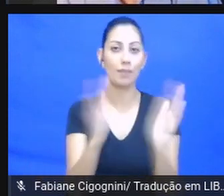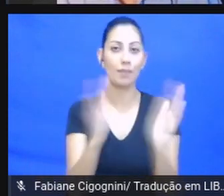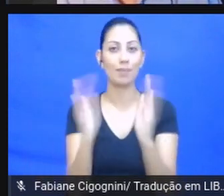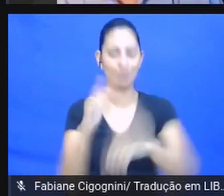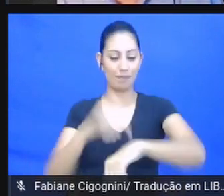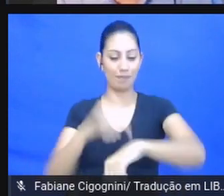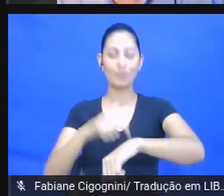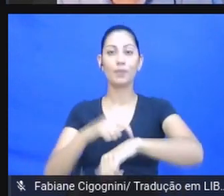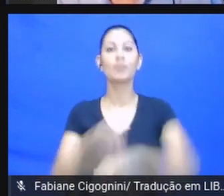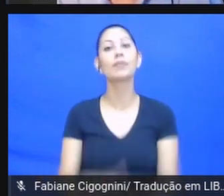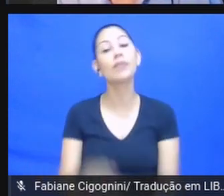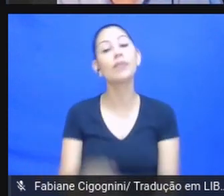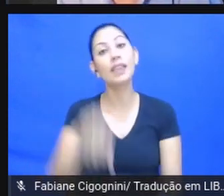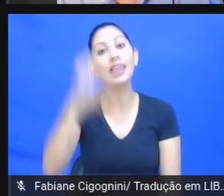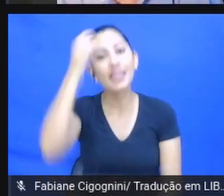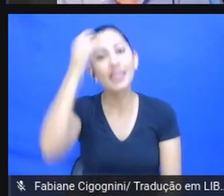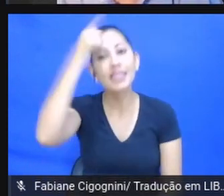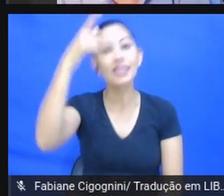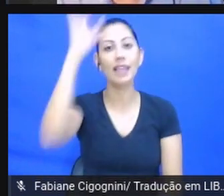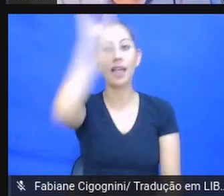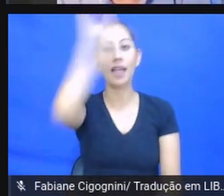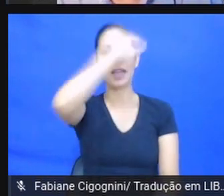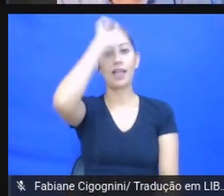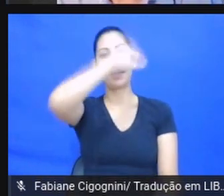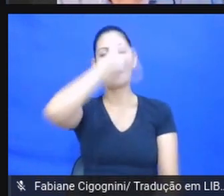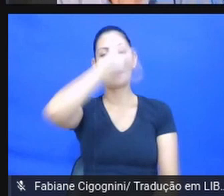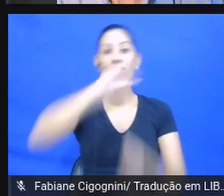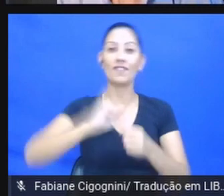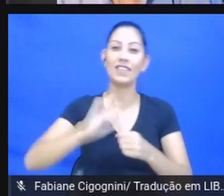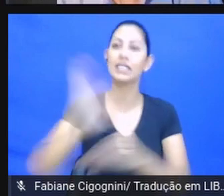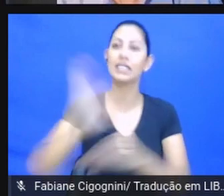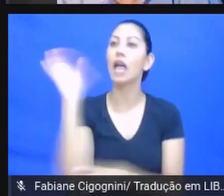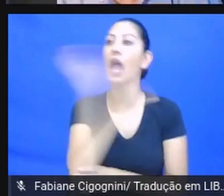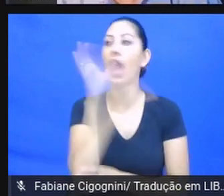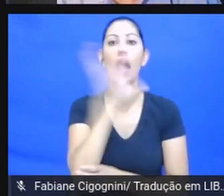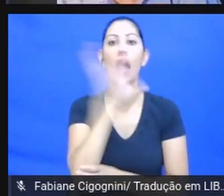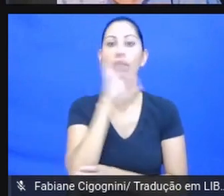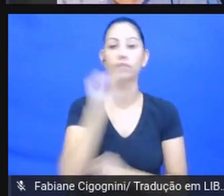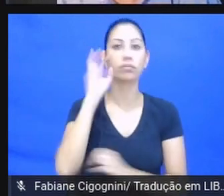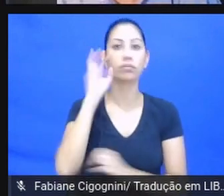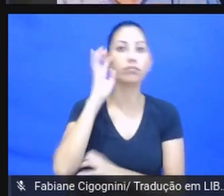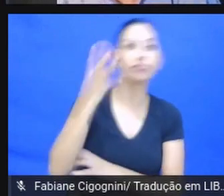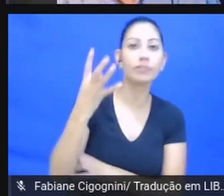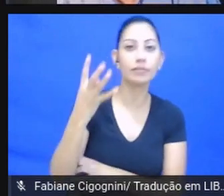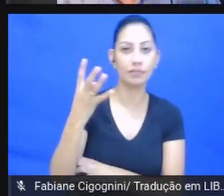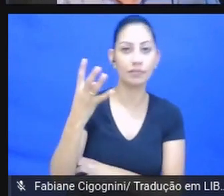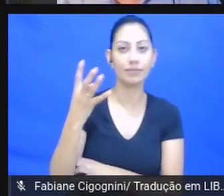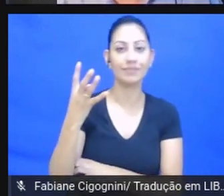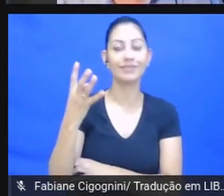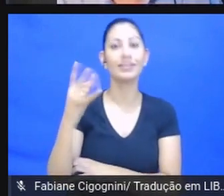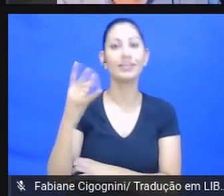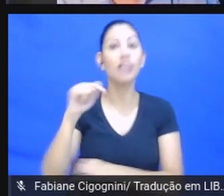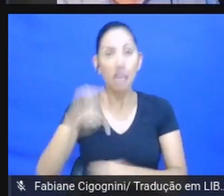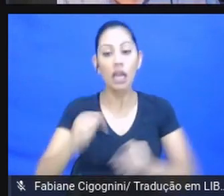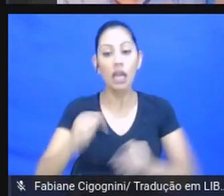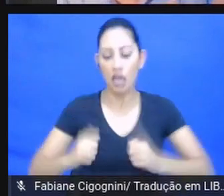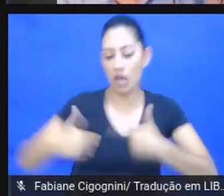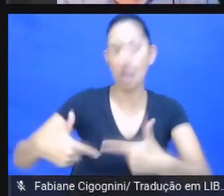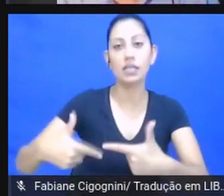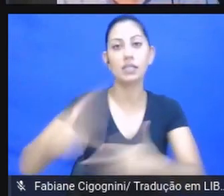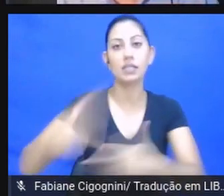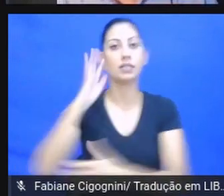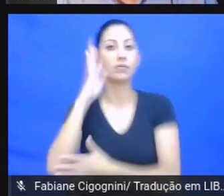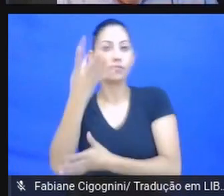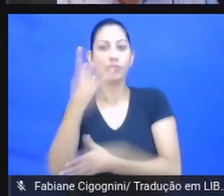primeiro, essa ideia de aprender a fazer rapidamente. Então, a ideia de que tivemos que tomar decisões rápidas